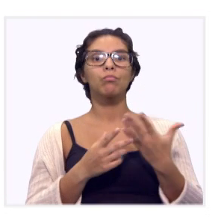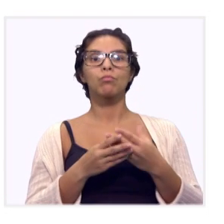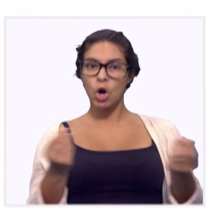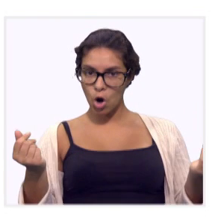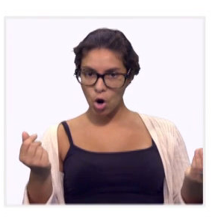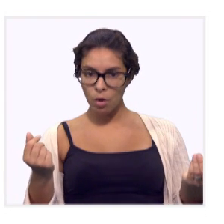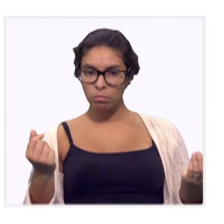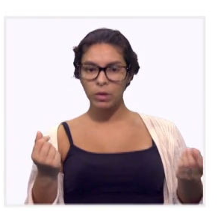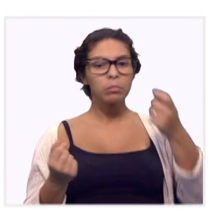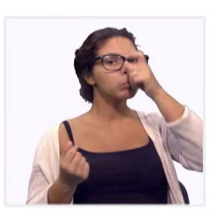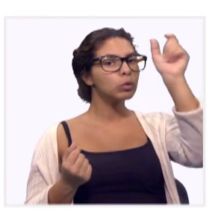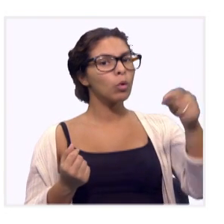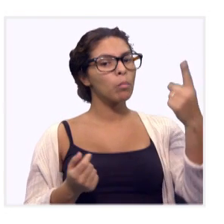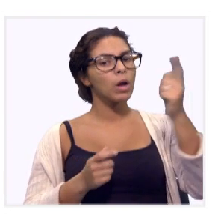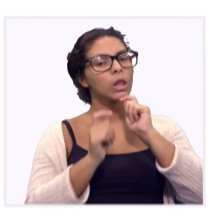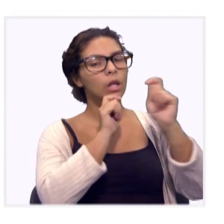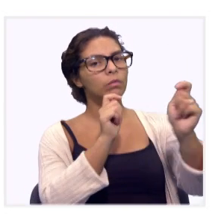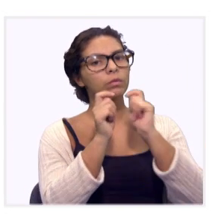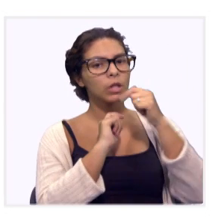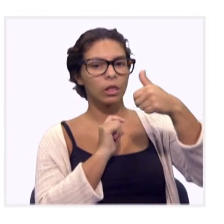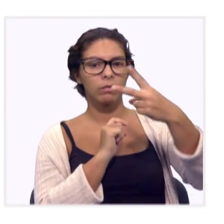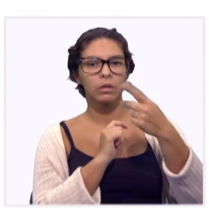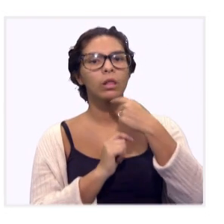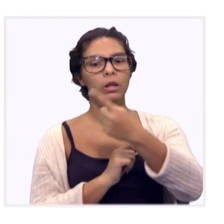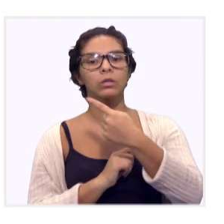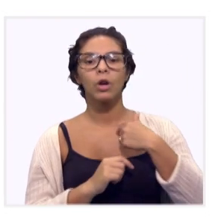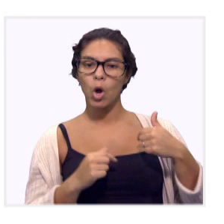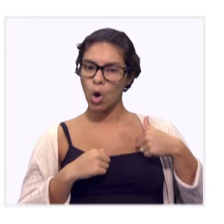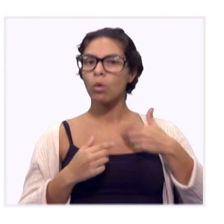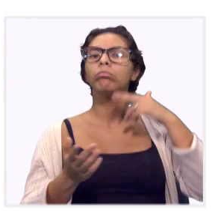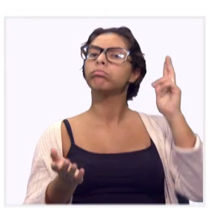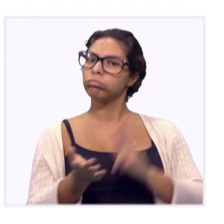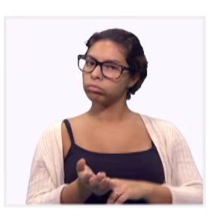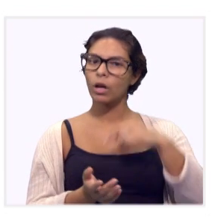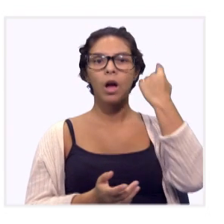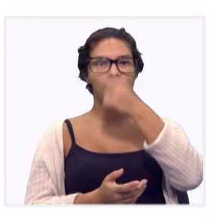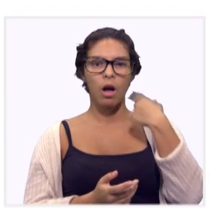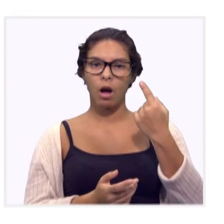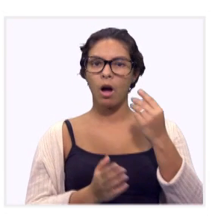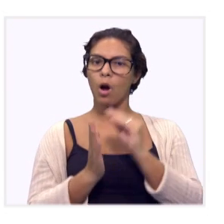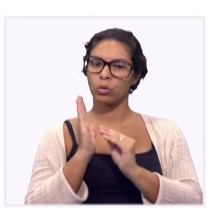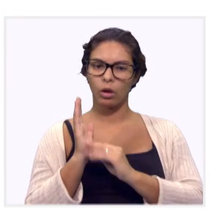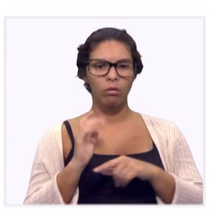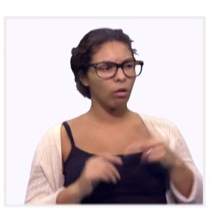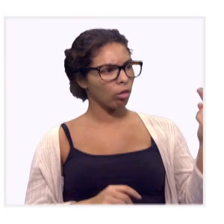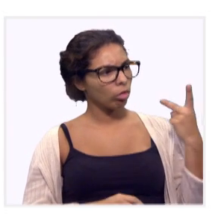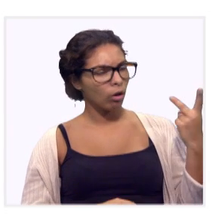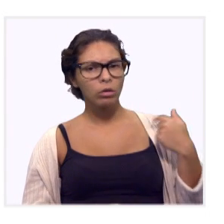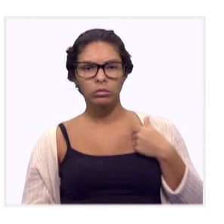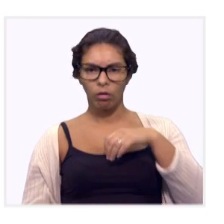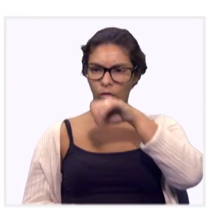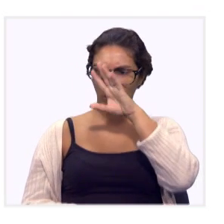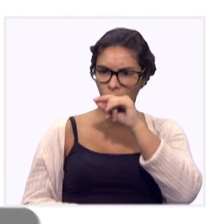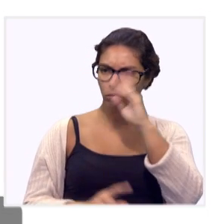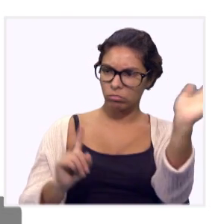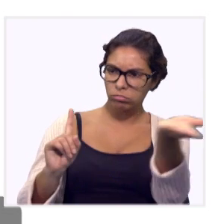agora já tinham tudo resolvido, mas alguém deu uma entrevista para a televisão na qual disse que era o verdadeiro autor. Chocados com a situação,